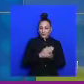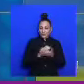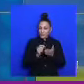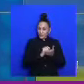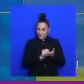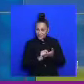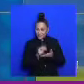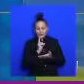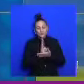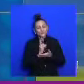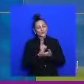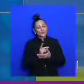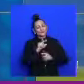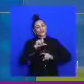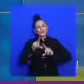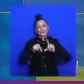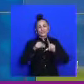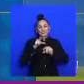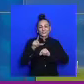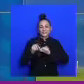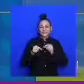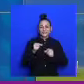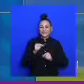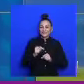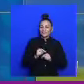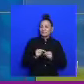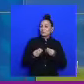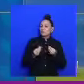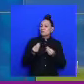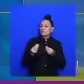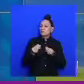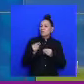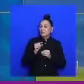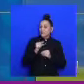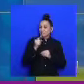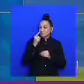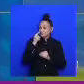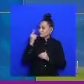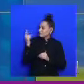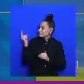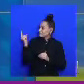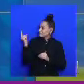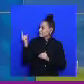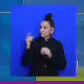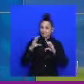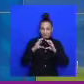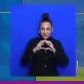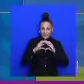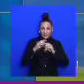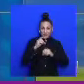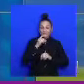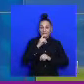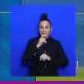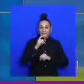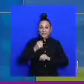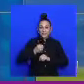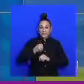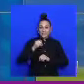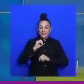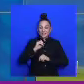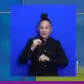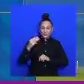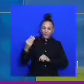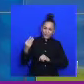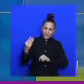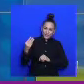Começou marcando? Vamos seguir sorteando. O que será que vem por aí? Bola verde, 03.